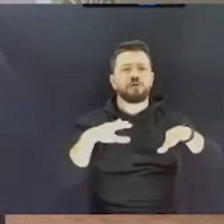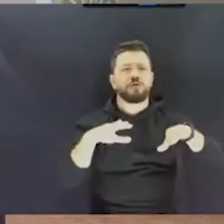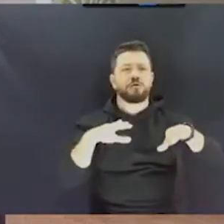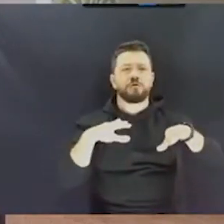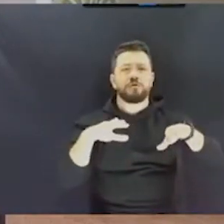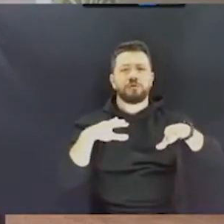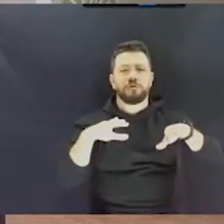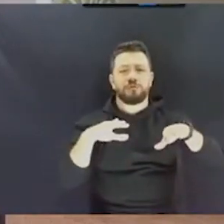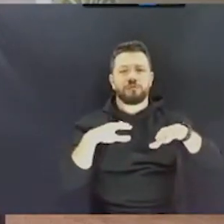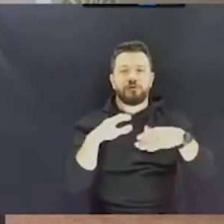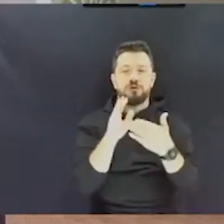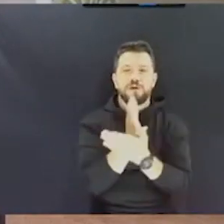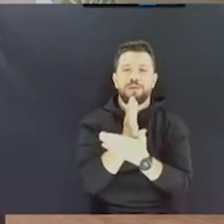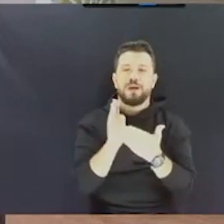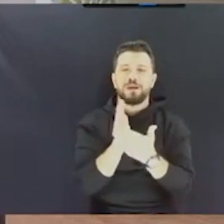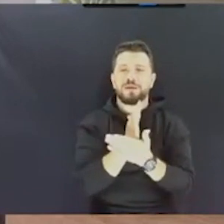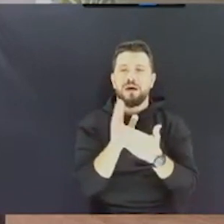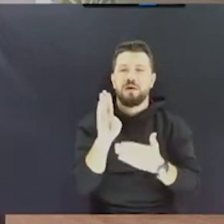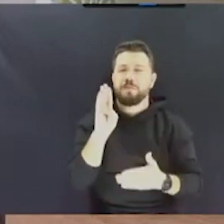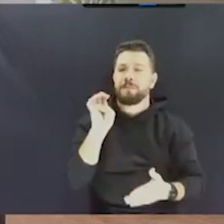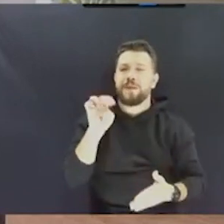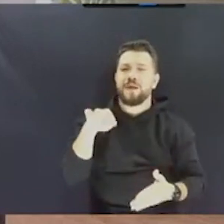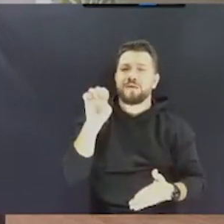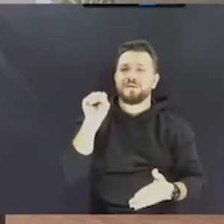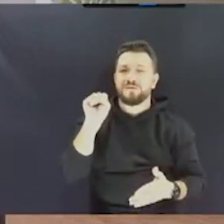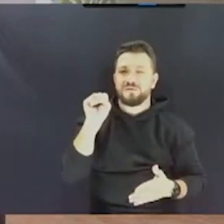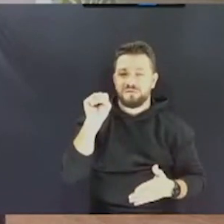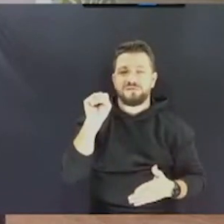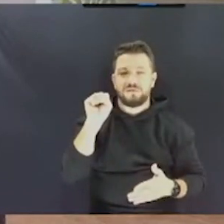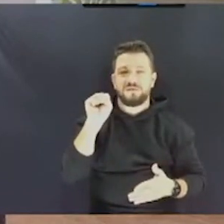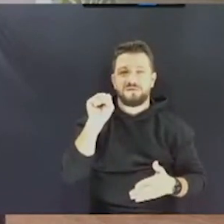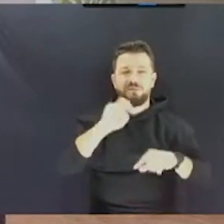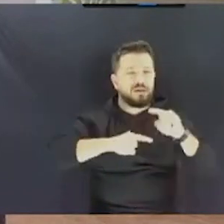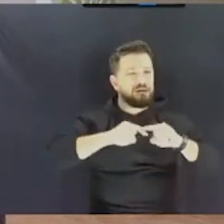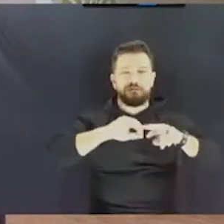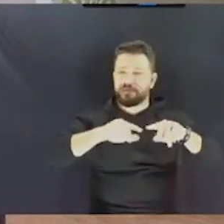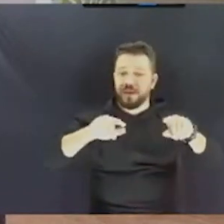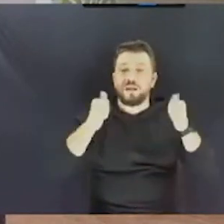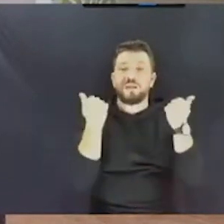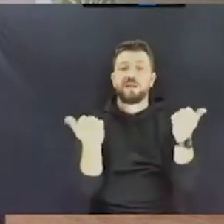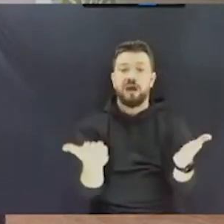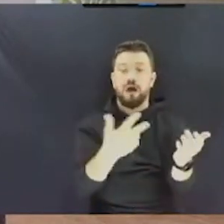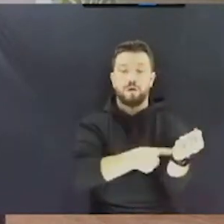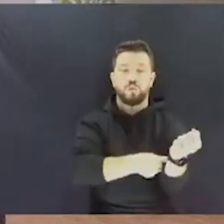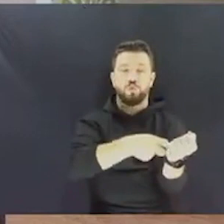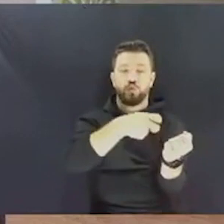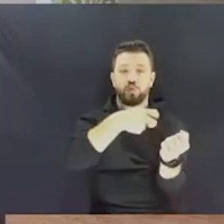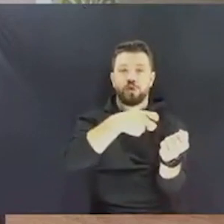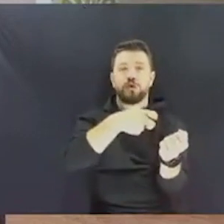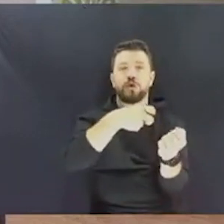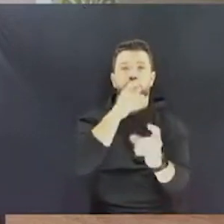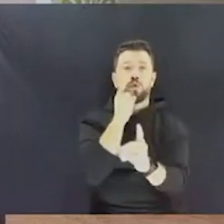assuntos como parentalidade responsável com oferta de exames de DNA gratuitos para fins de reconhecimento voluntário de